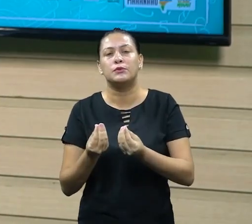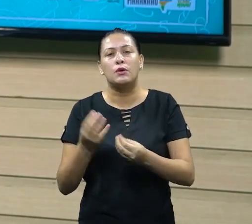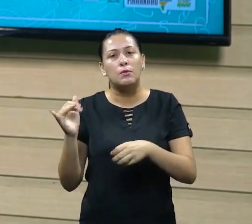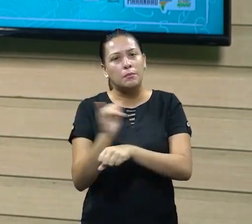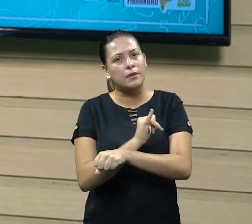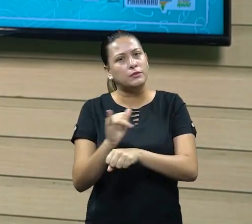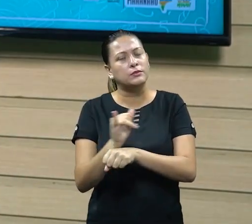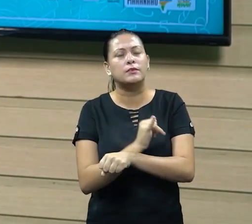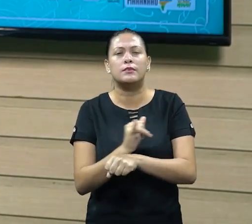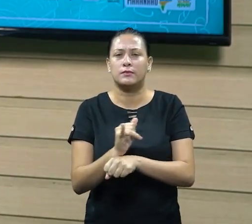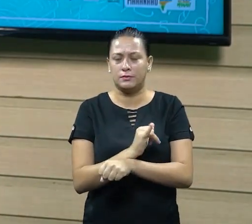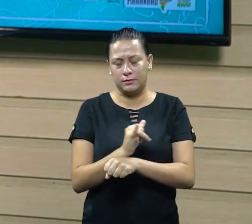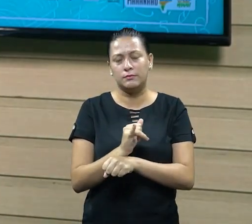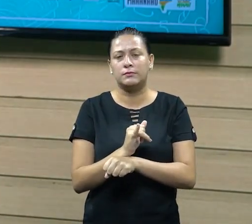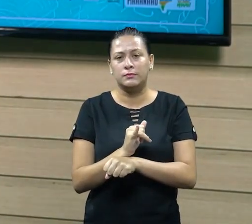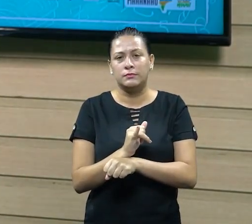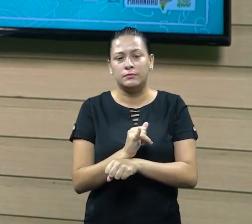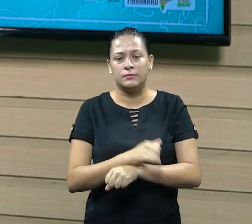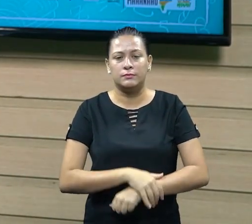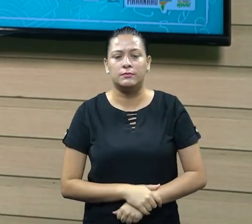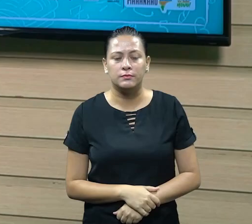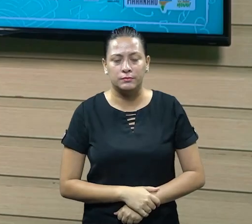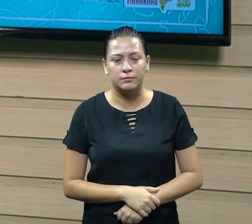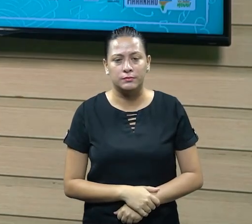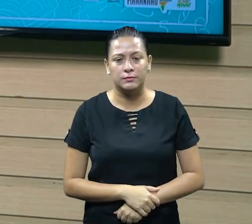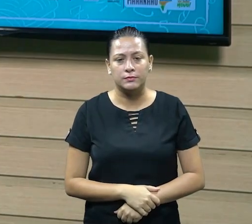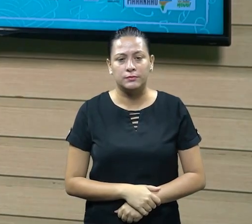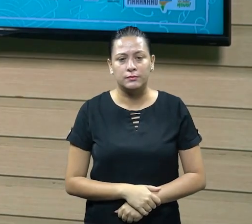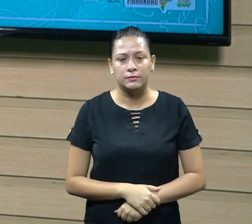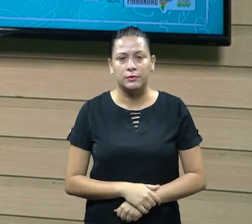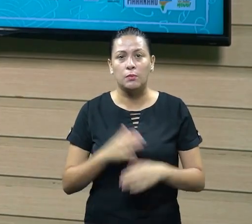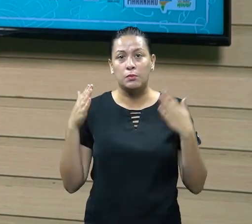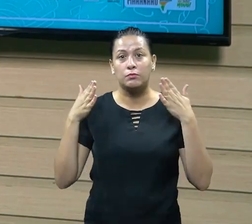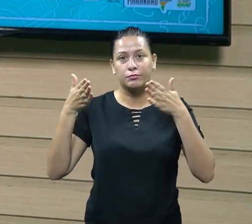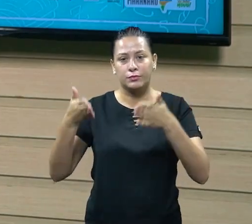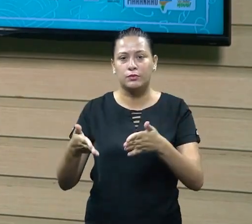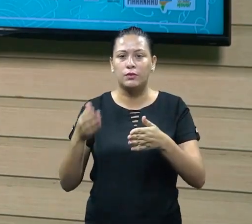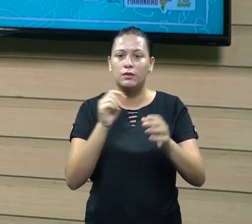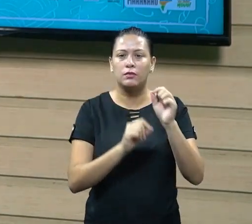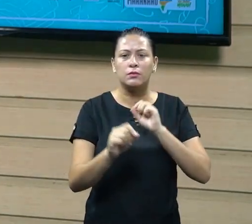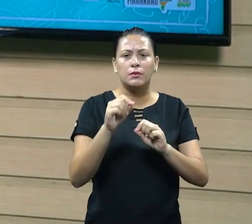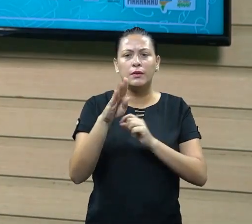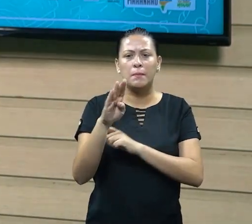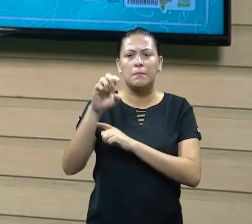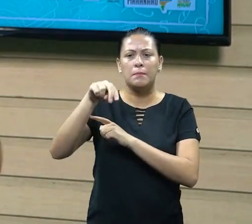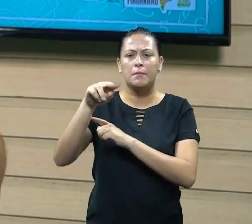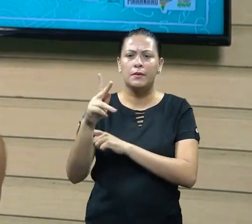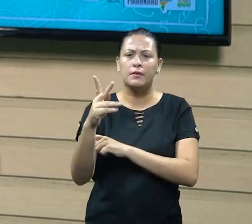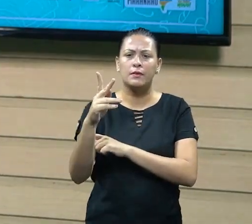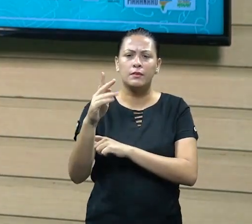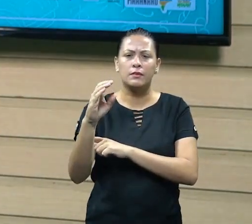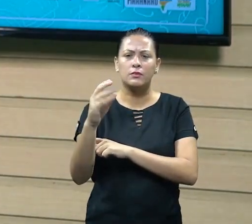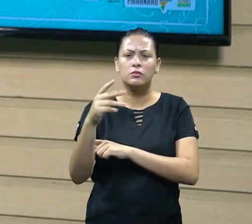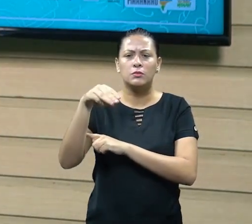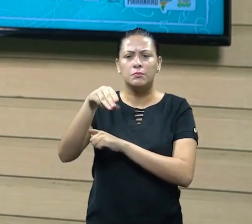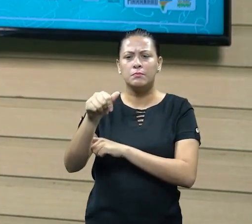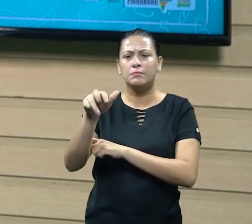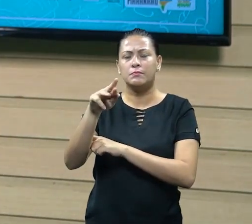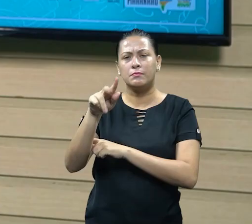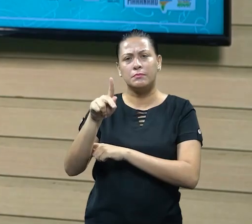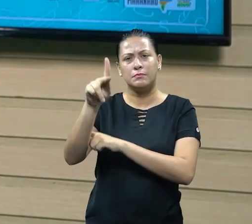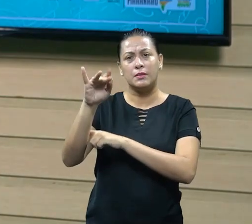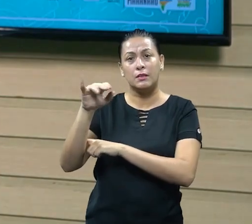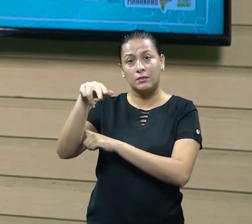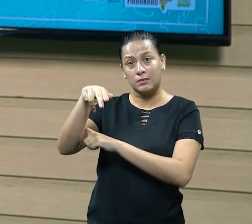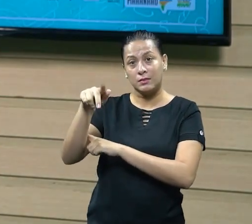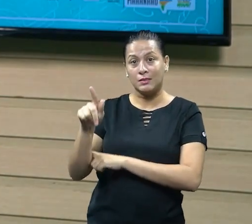mercado. Então o benchmark é uma ferramenta interessante nesse sentido. Então não esqueçam, benchmark, ato comparativo, comparar o que a concorrente tem